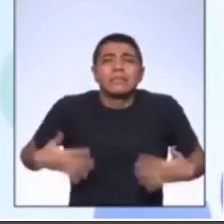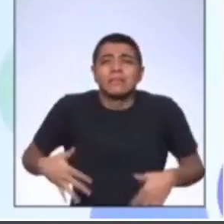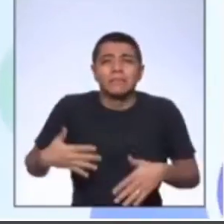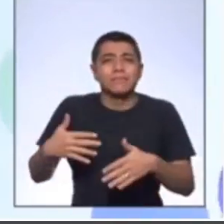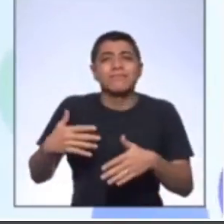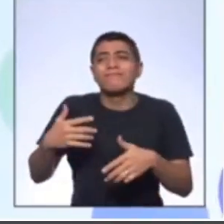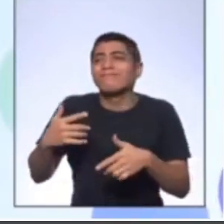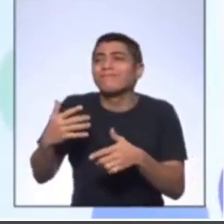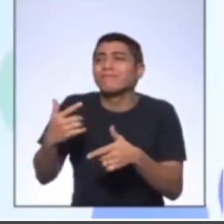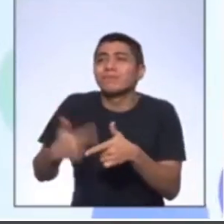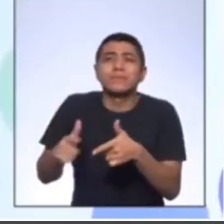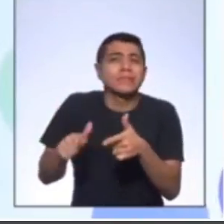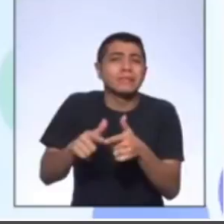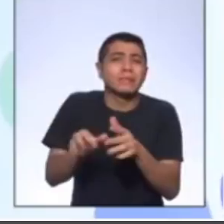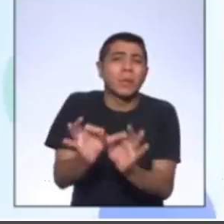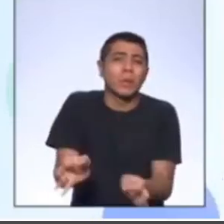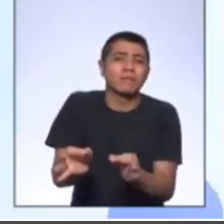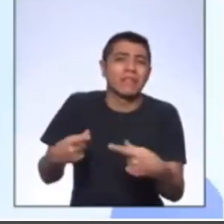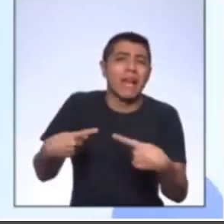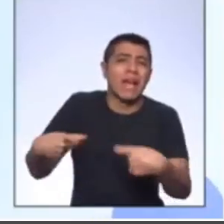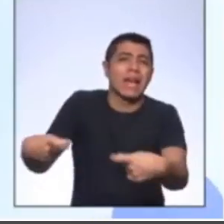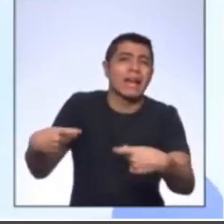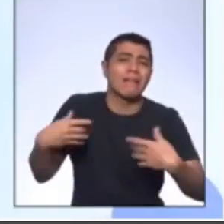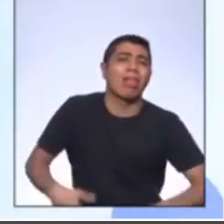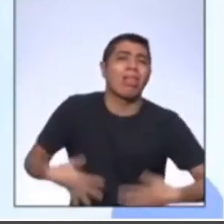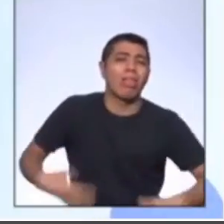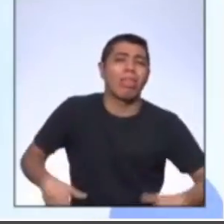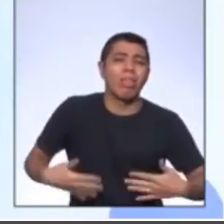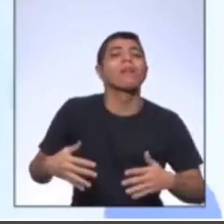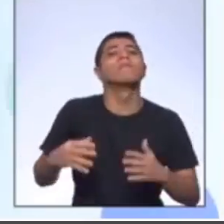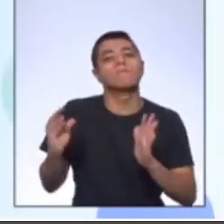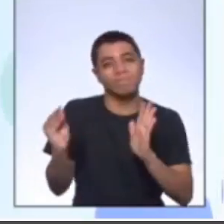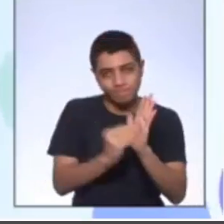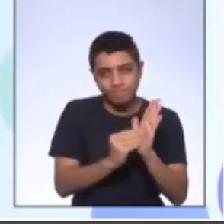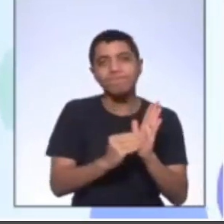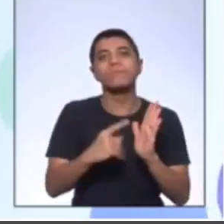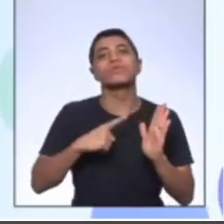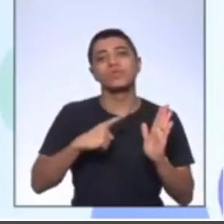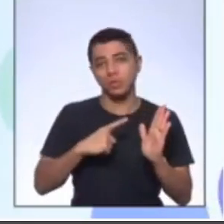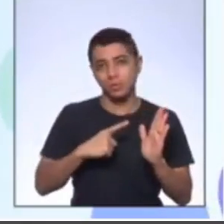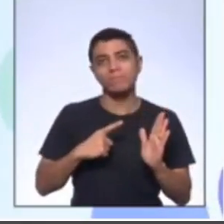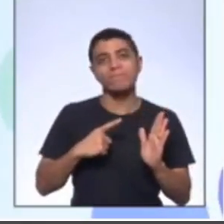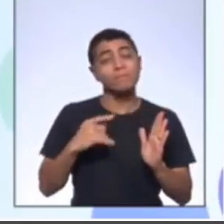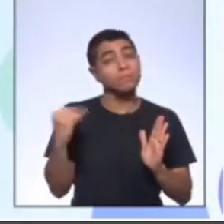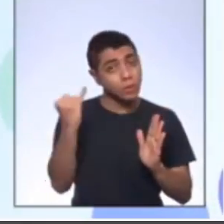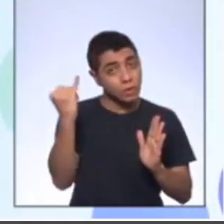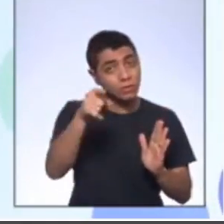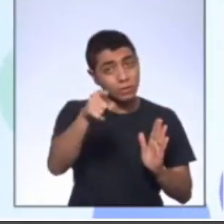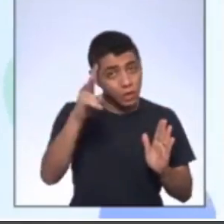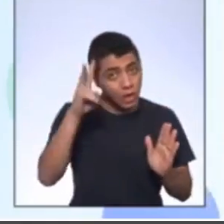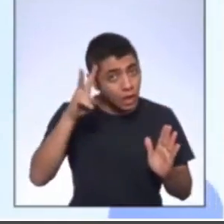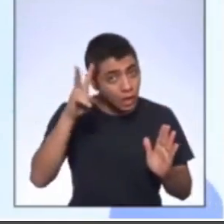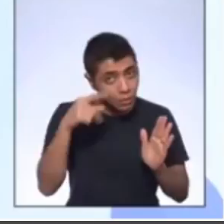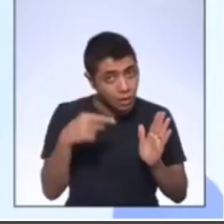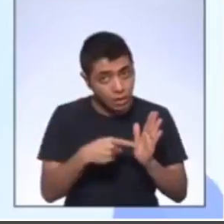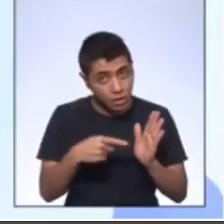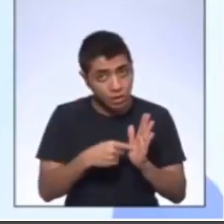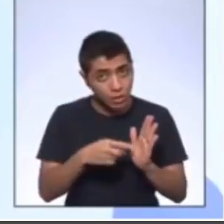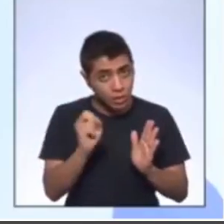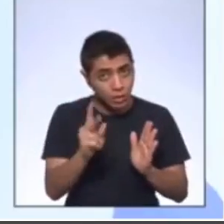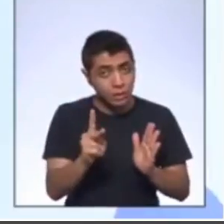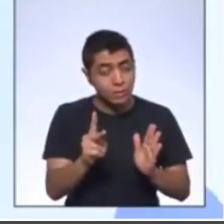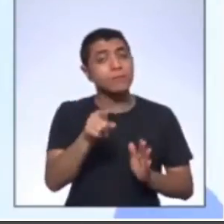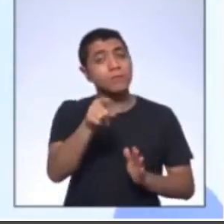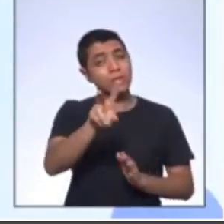tá então está bem frisado tá e é bem interessante bem importante que você lembre-se disso quando vocês forem ver